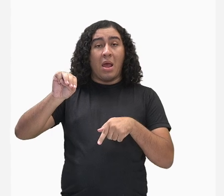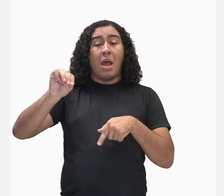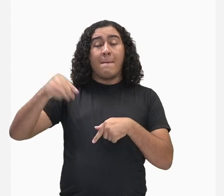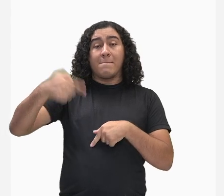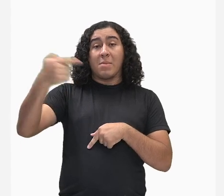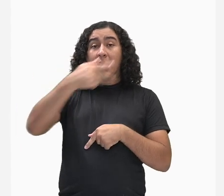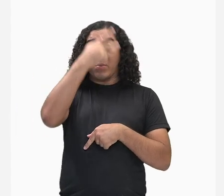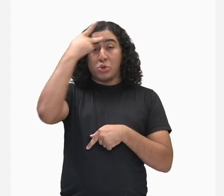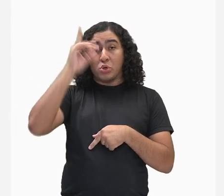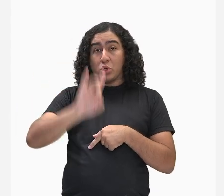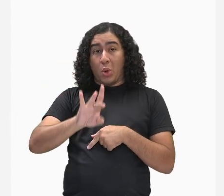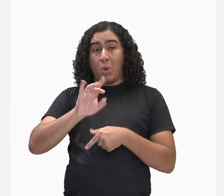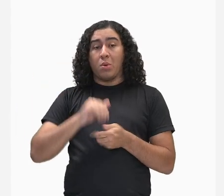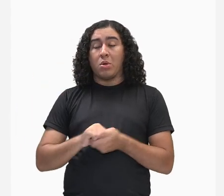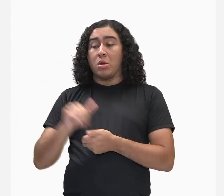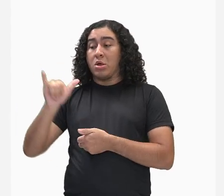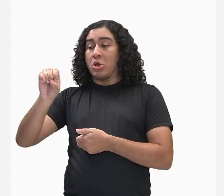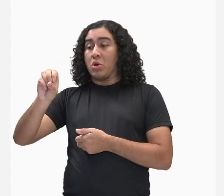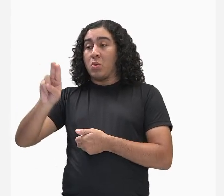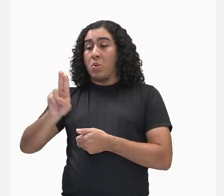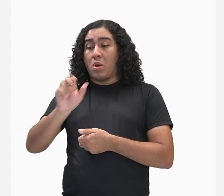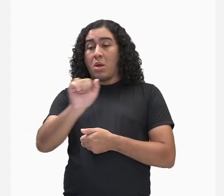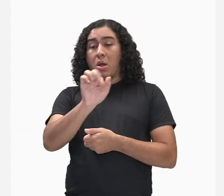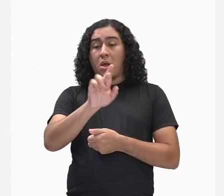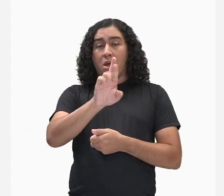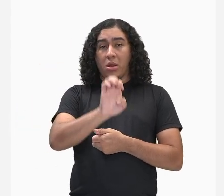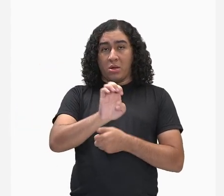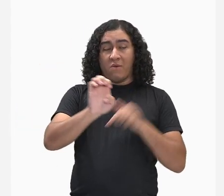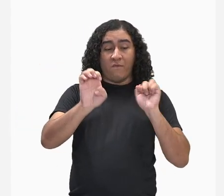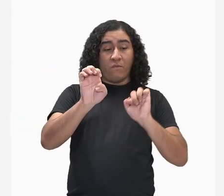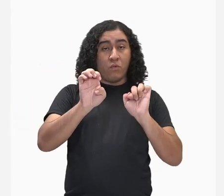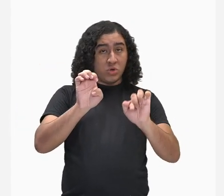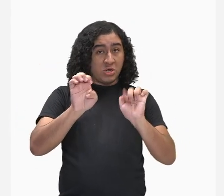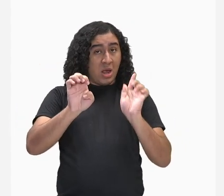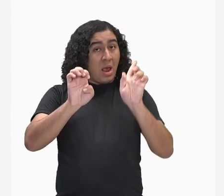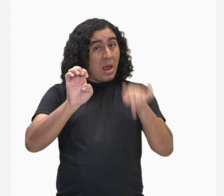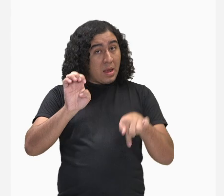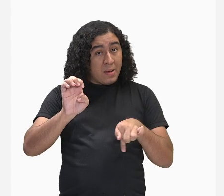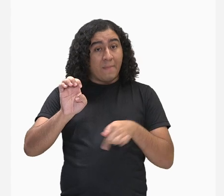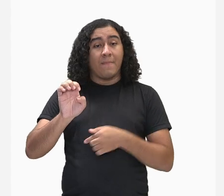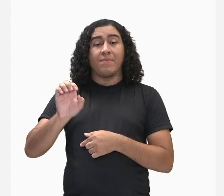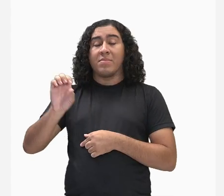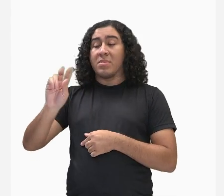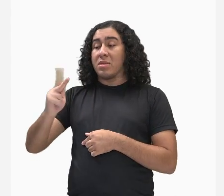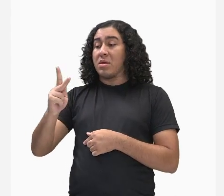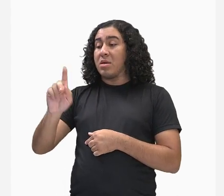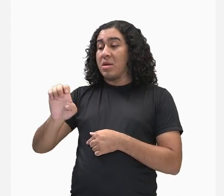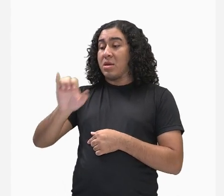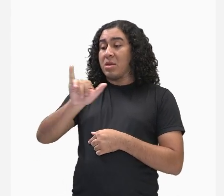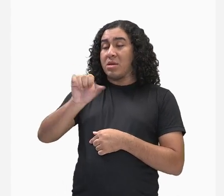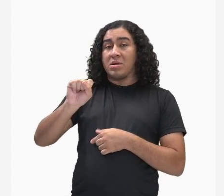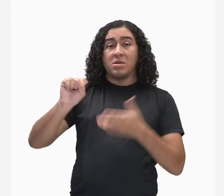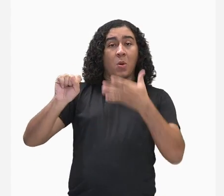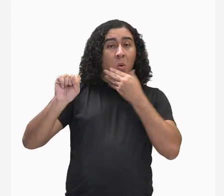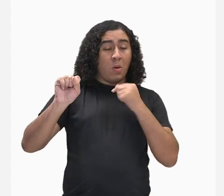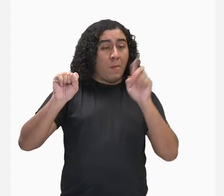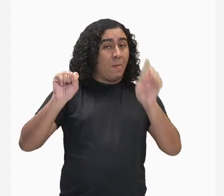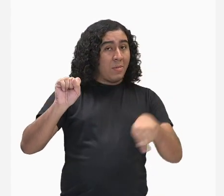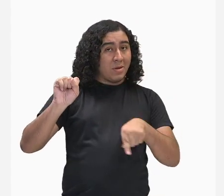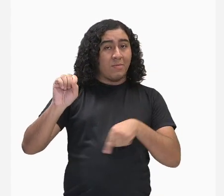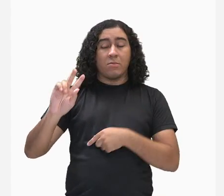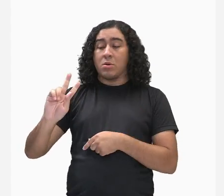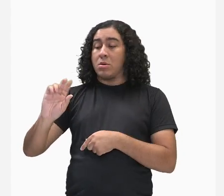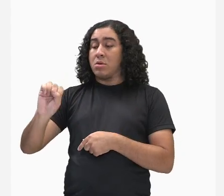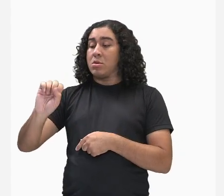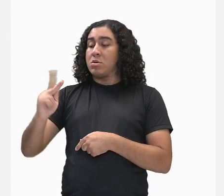estou. You are, você é, você está. He is, ele é, ele está. She